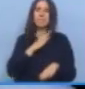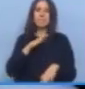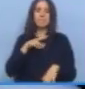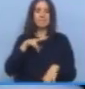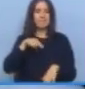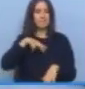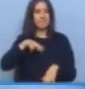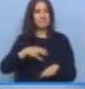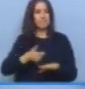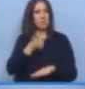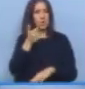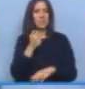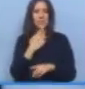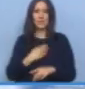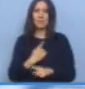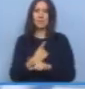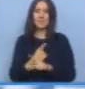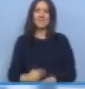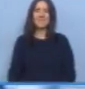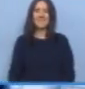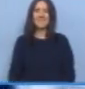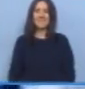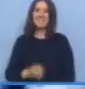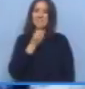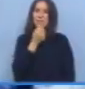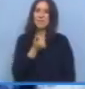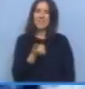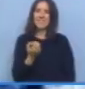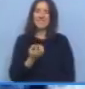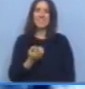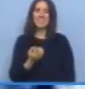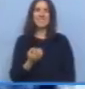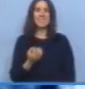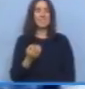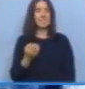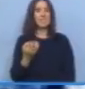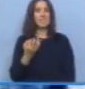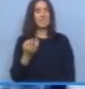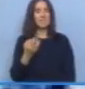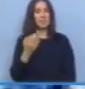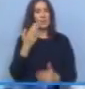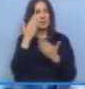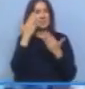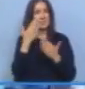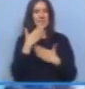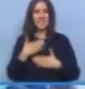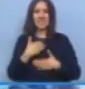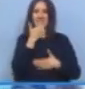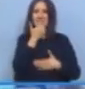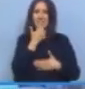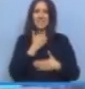melhor e estou a gostar na mesma. Muito bem, fica então este reconhecimento que também nos é